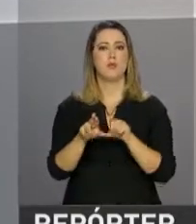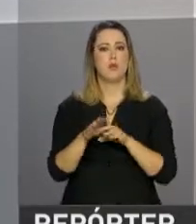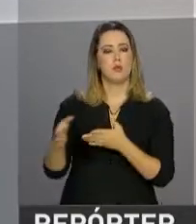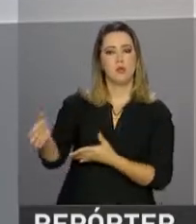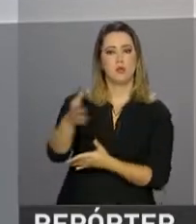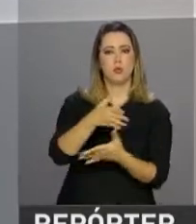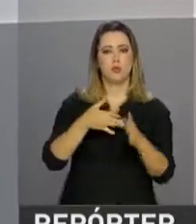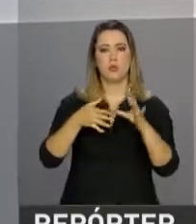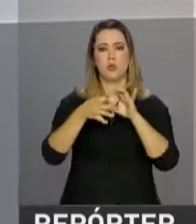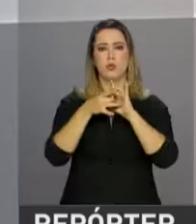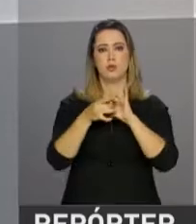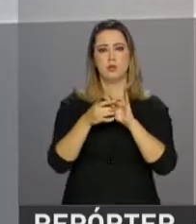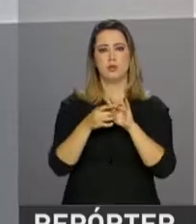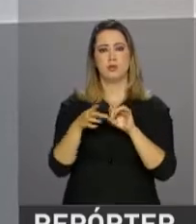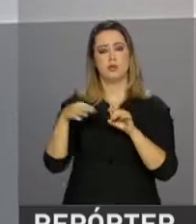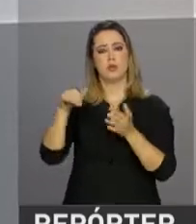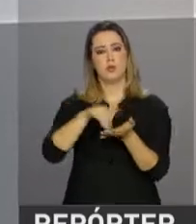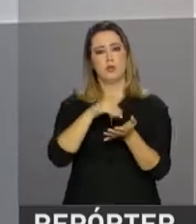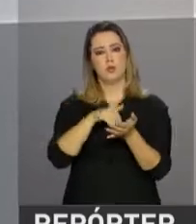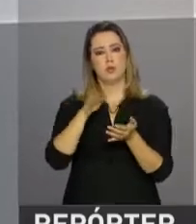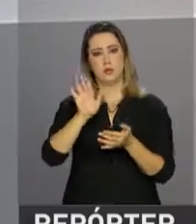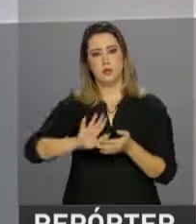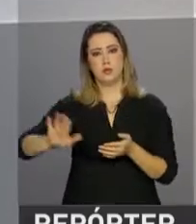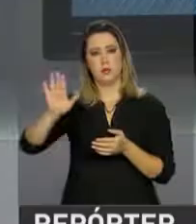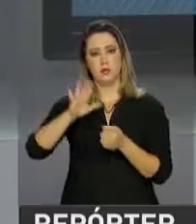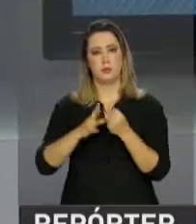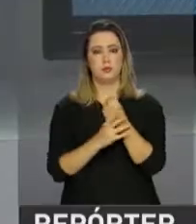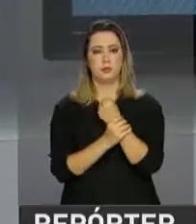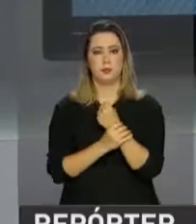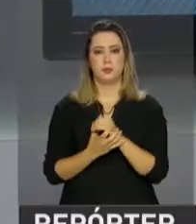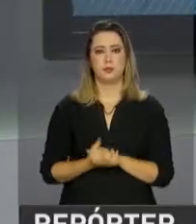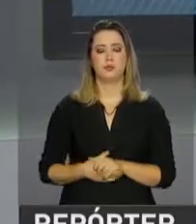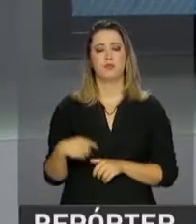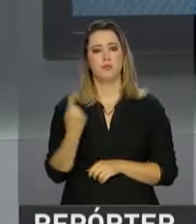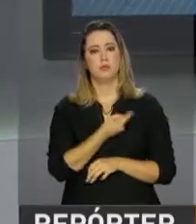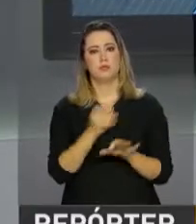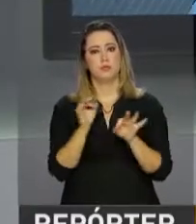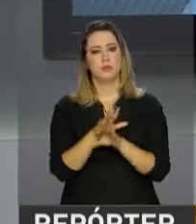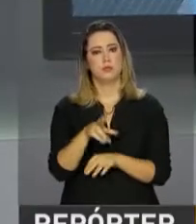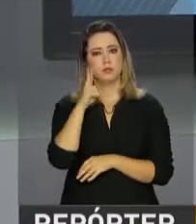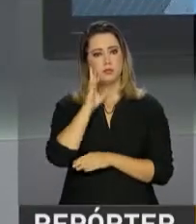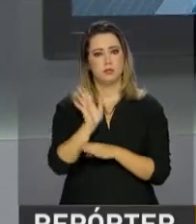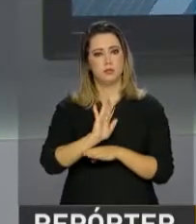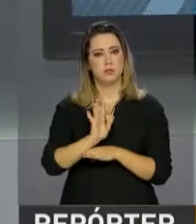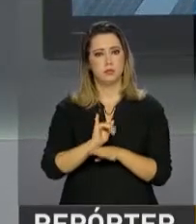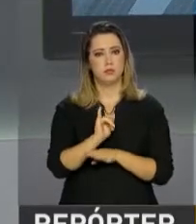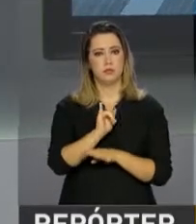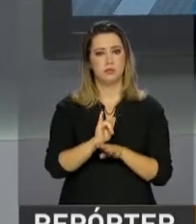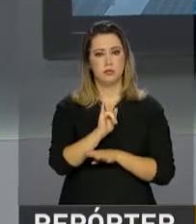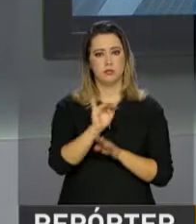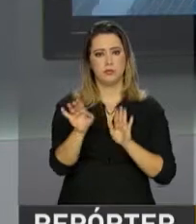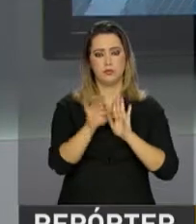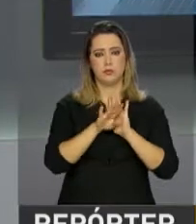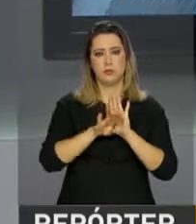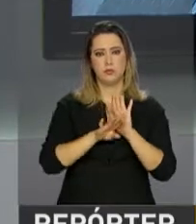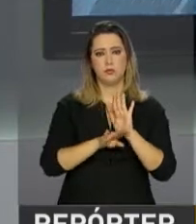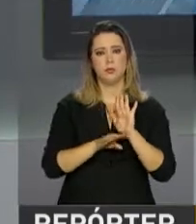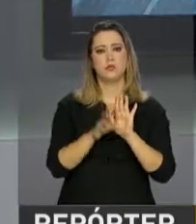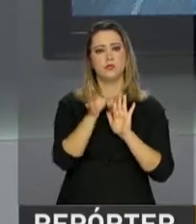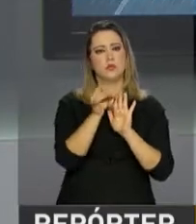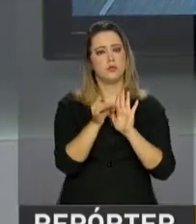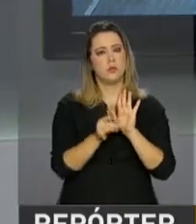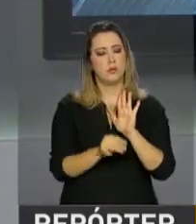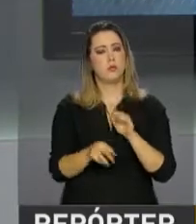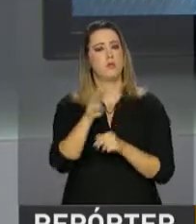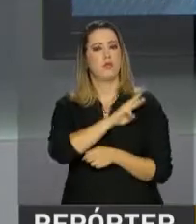parceria com a secretaria nacional de segurança pública nós ficamos por aqui você pode ver as reportagens no youtube e toda nossa